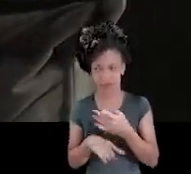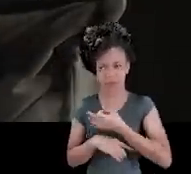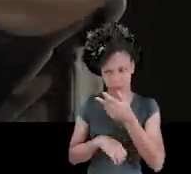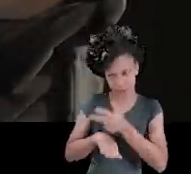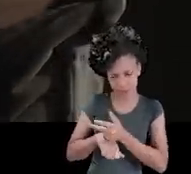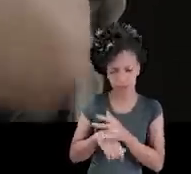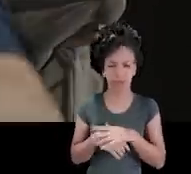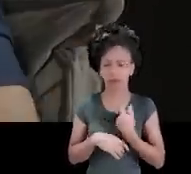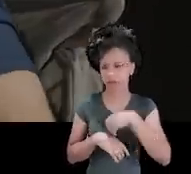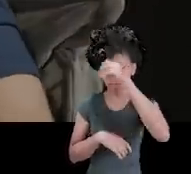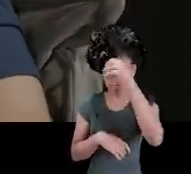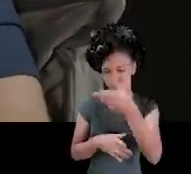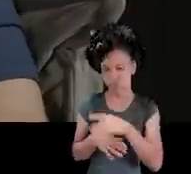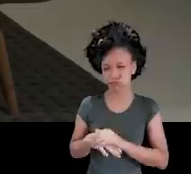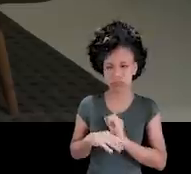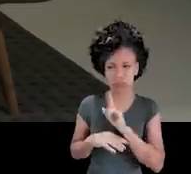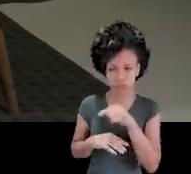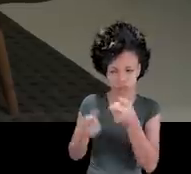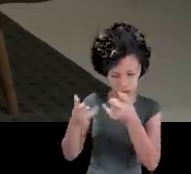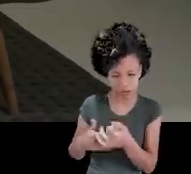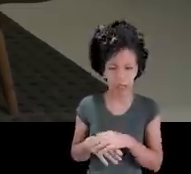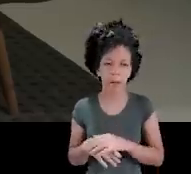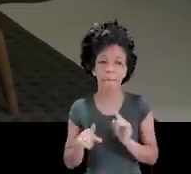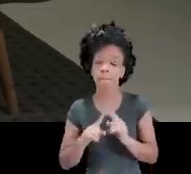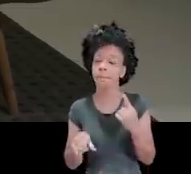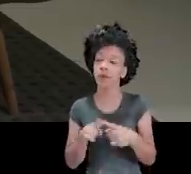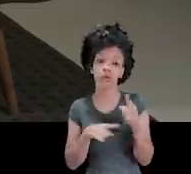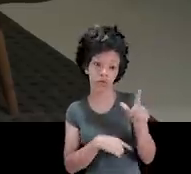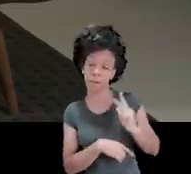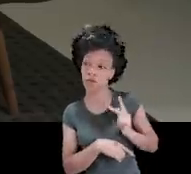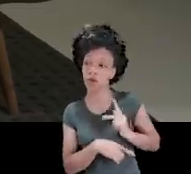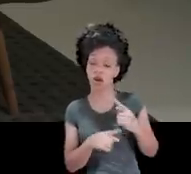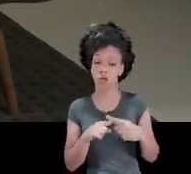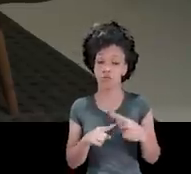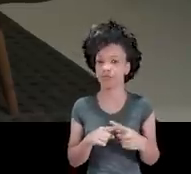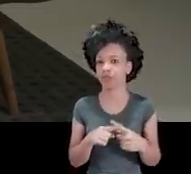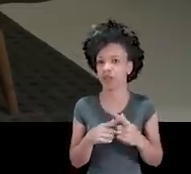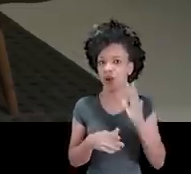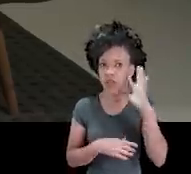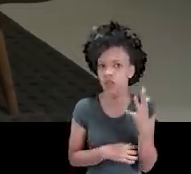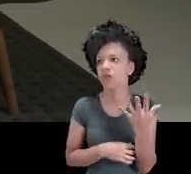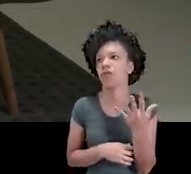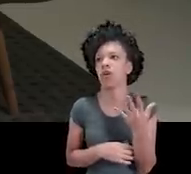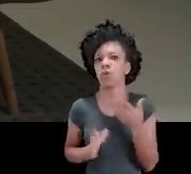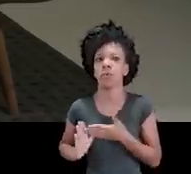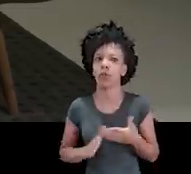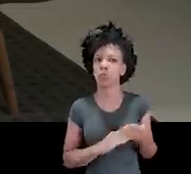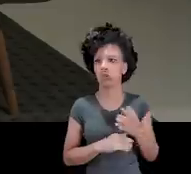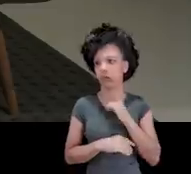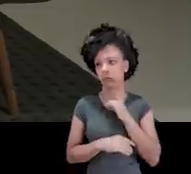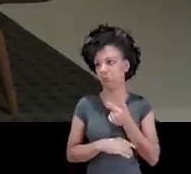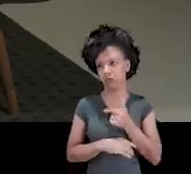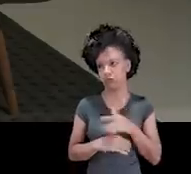Machismos aqui, a gente fala ignorância de se corrigir. Porque o dele também acho muito particular, porque foi uma coisa assim, uma decisão numa época que ninguém...